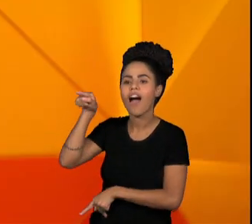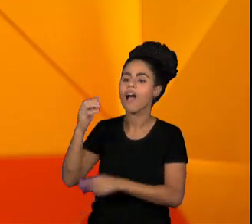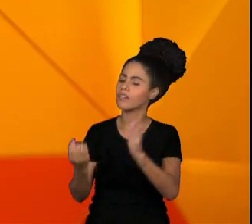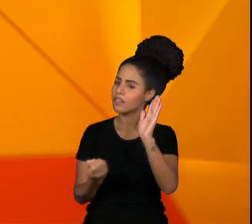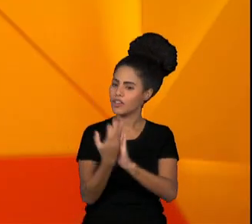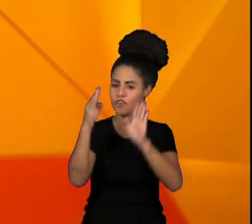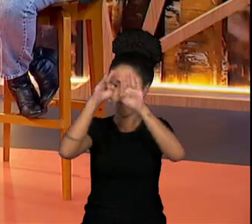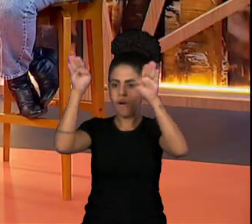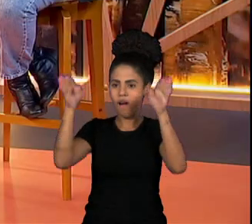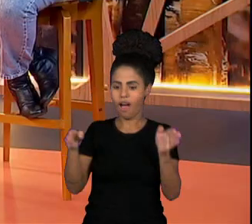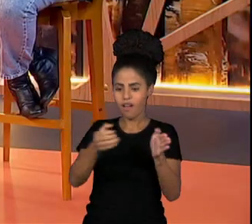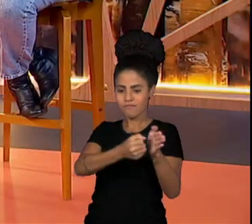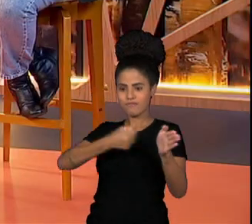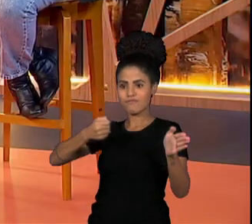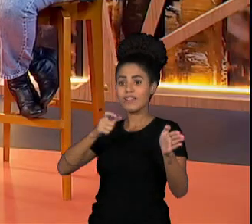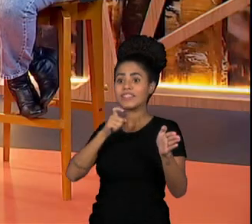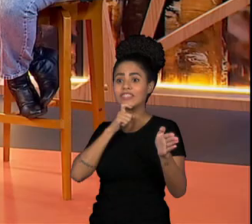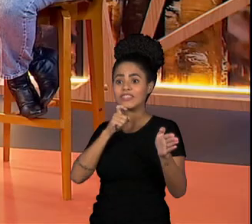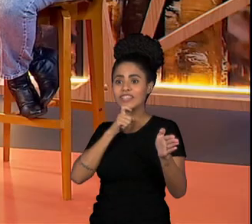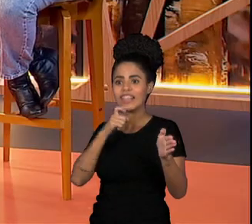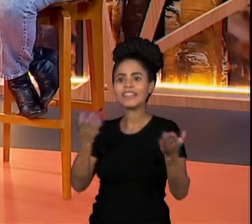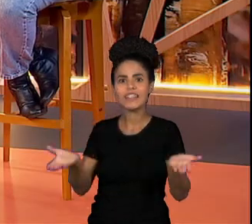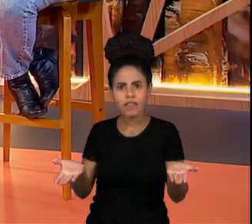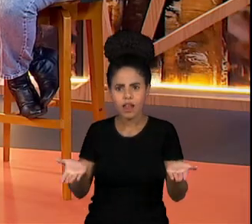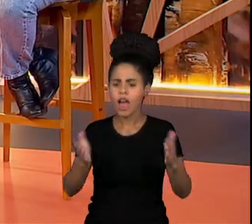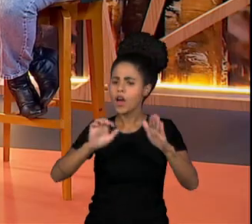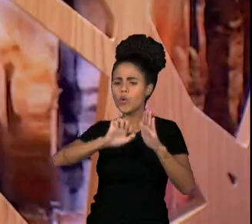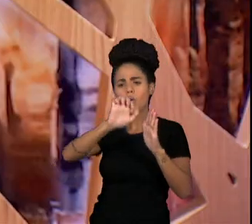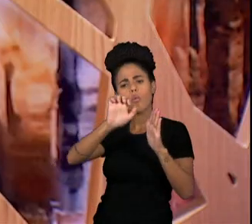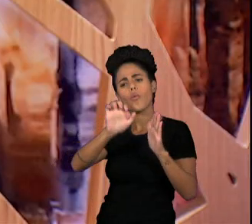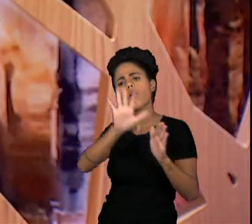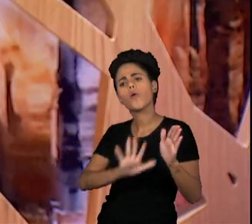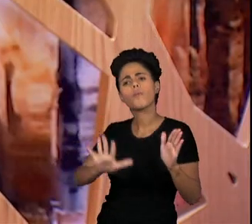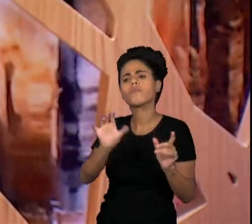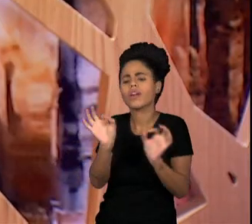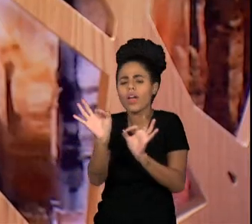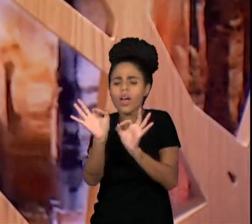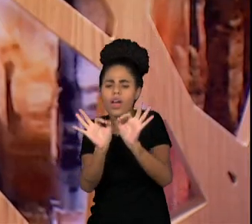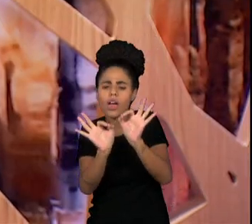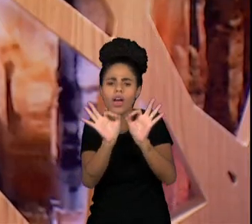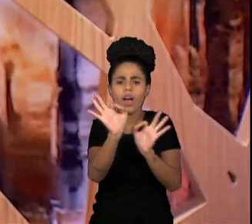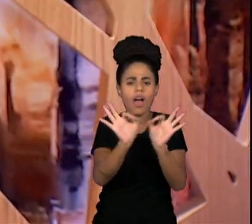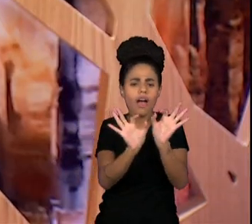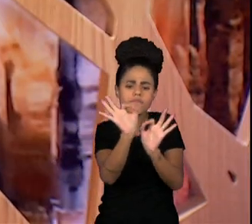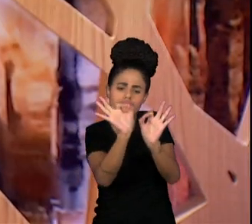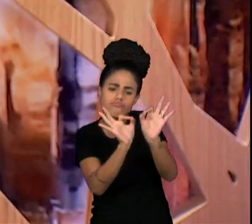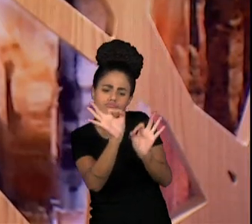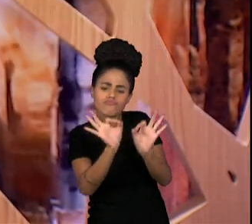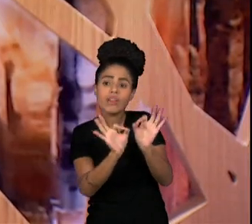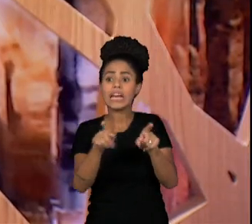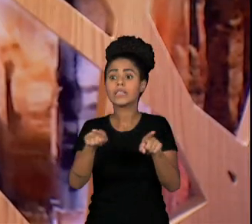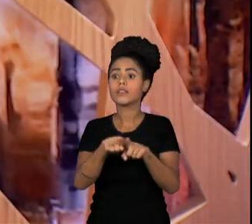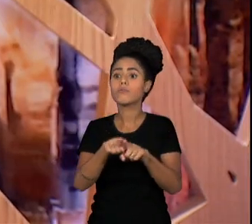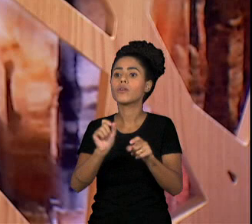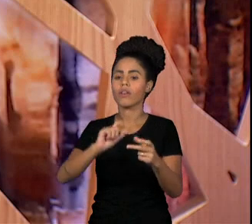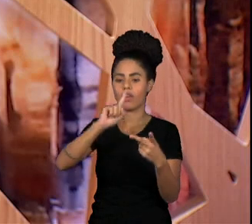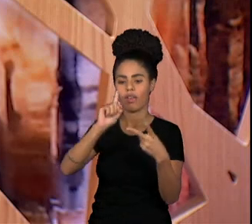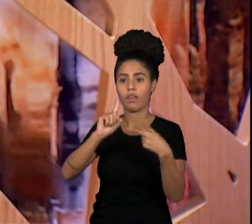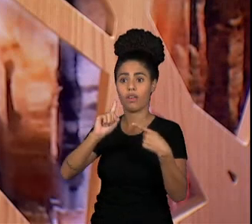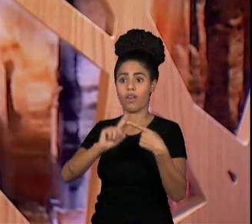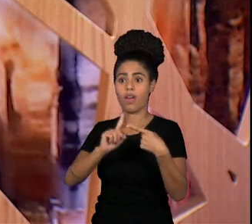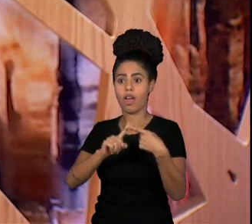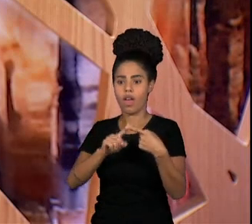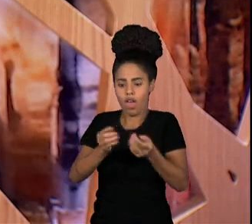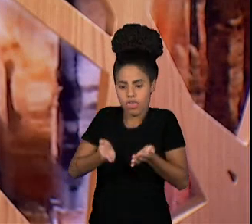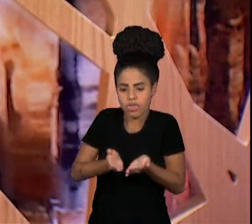não sabia. Aí o europeu só foi dando os toques deles. A questão dos navios. Os